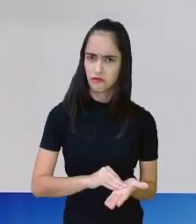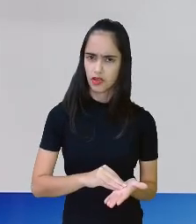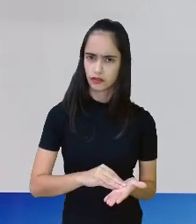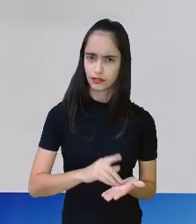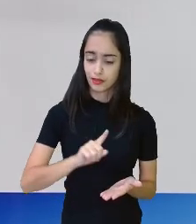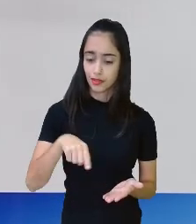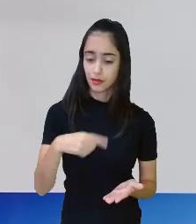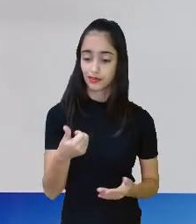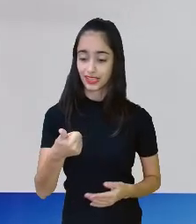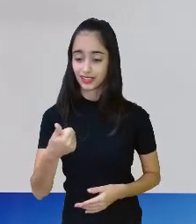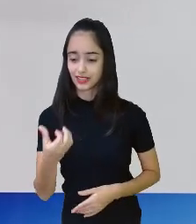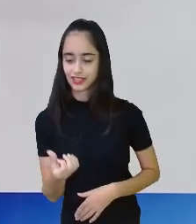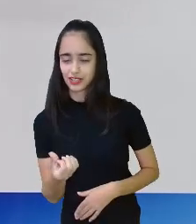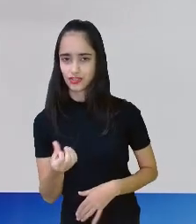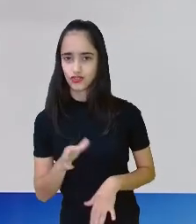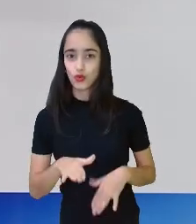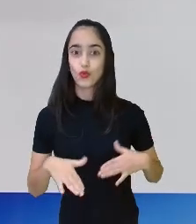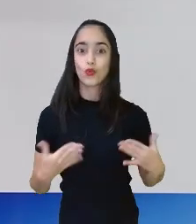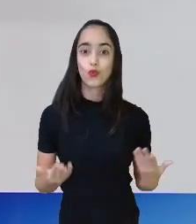Quem será esse elemento oculto?